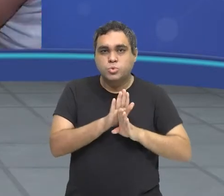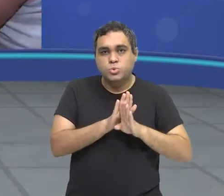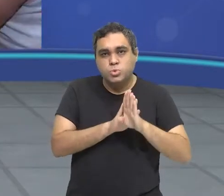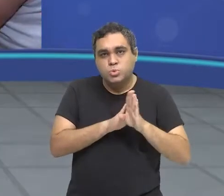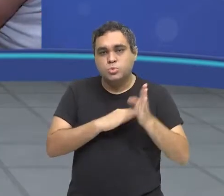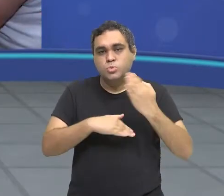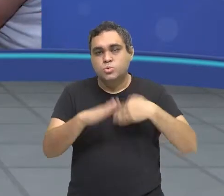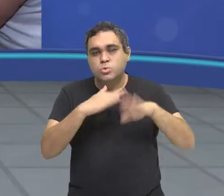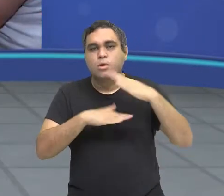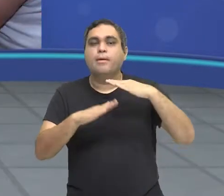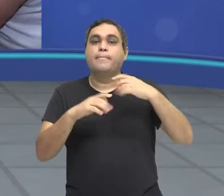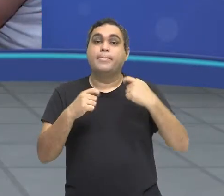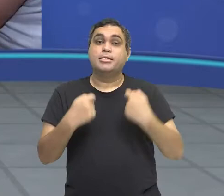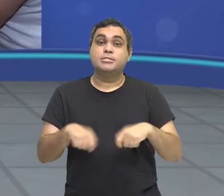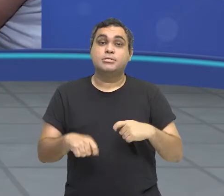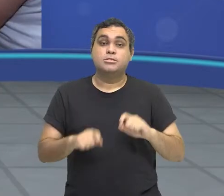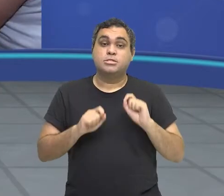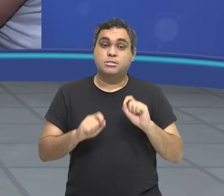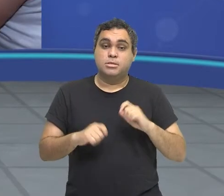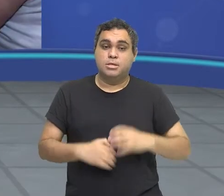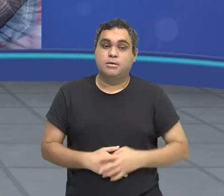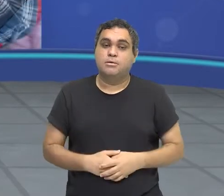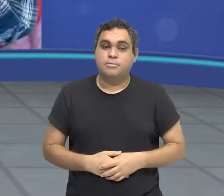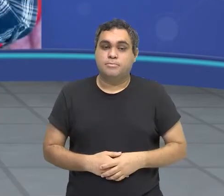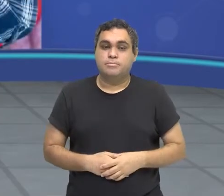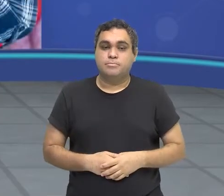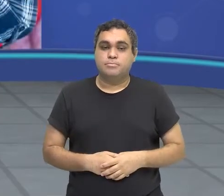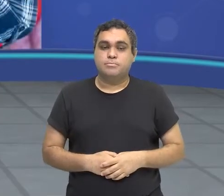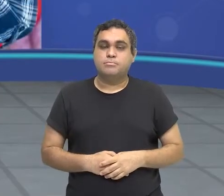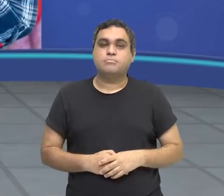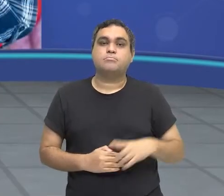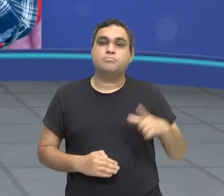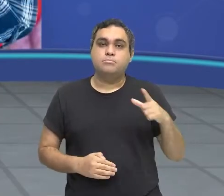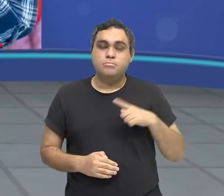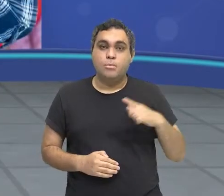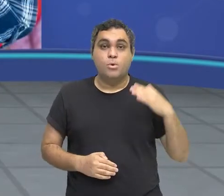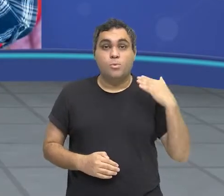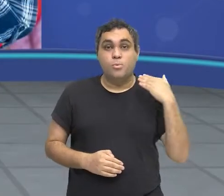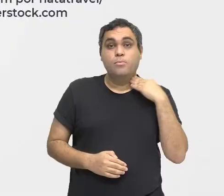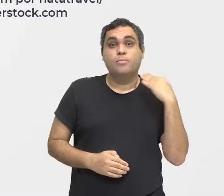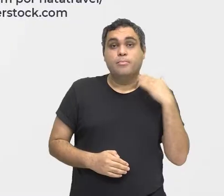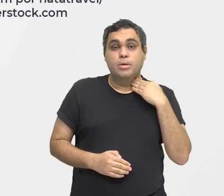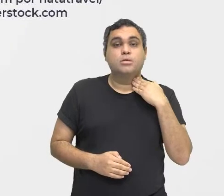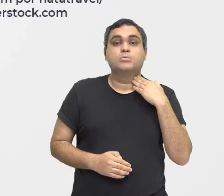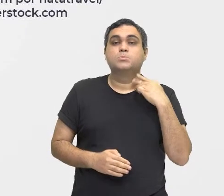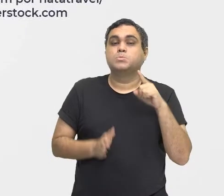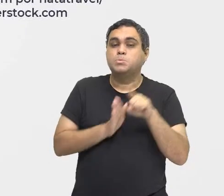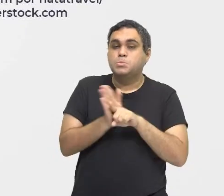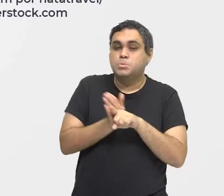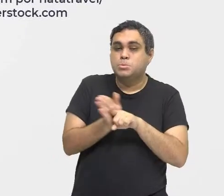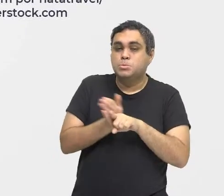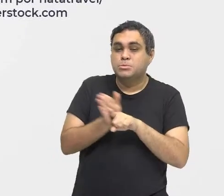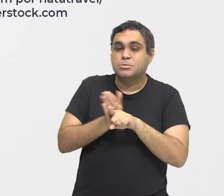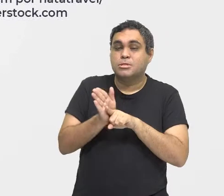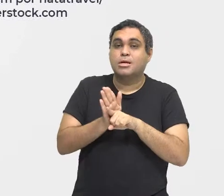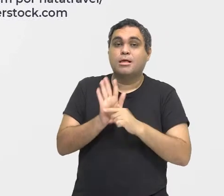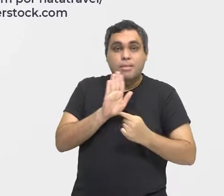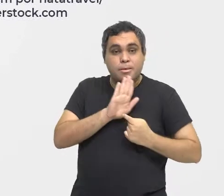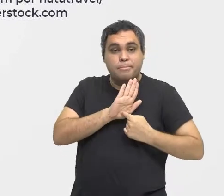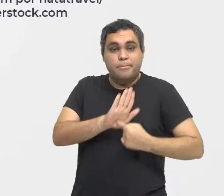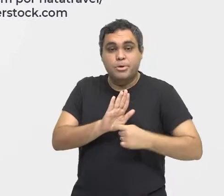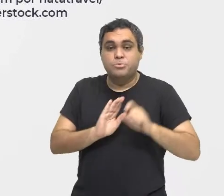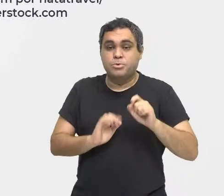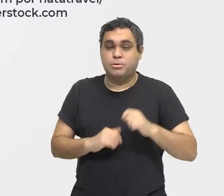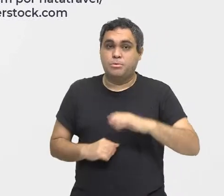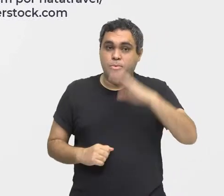que através do banco de investimentos Goldman Sachs, ele vai colocar para a gente que a economia brasileira, ela vai